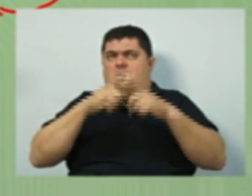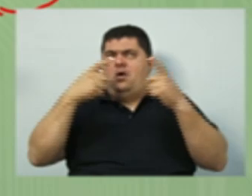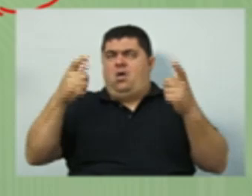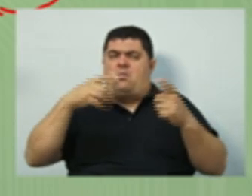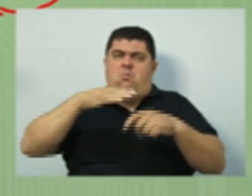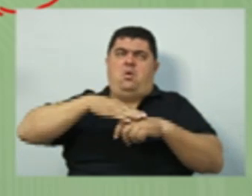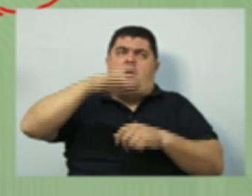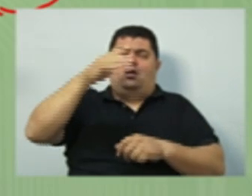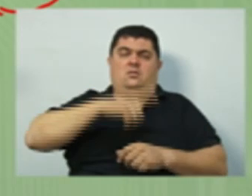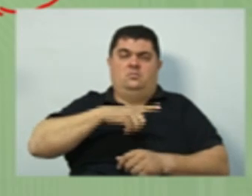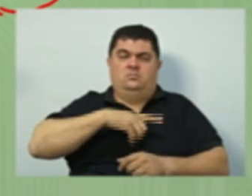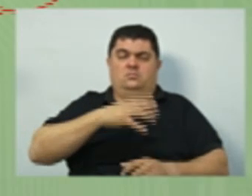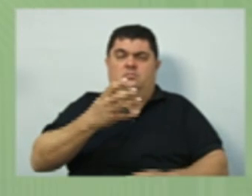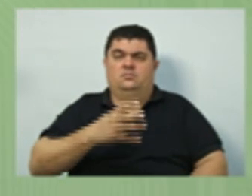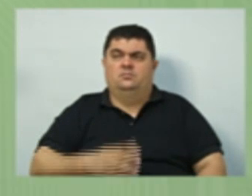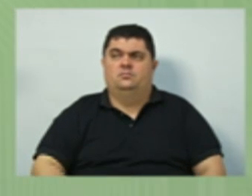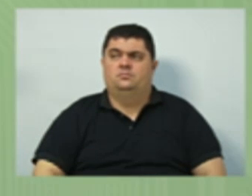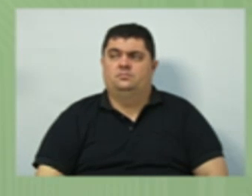né?